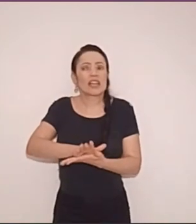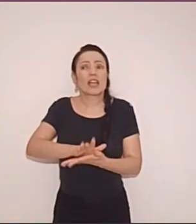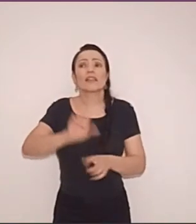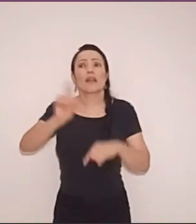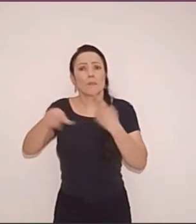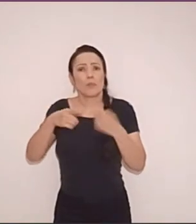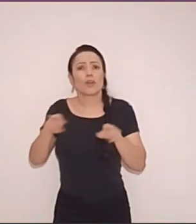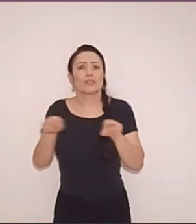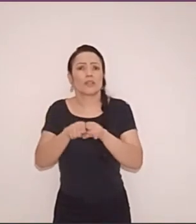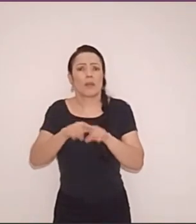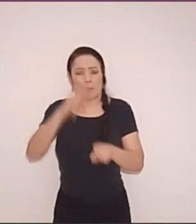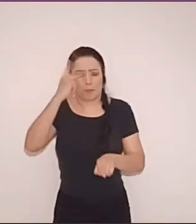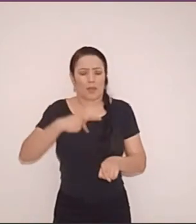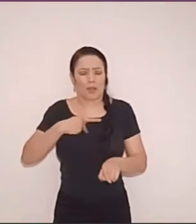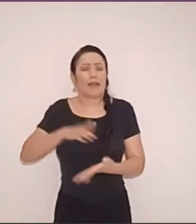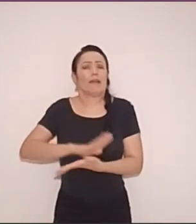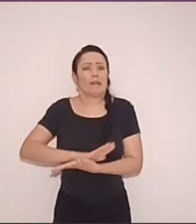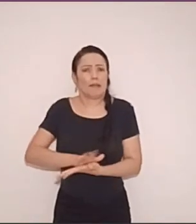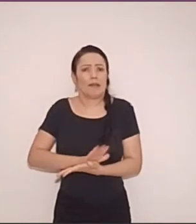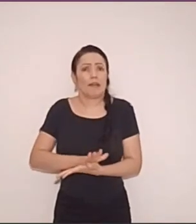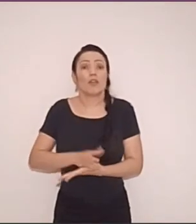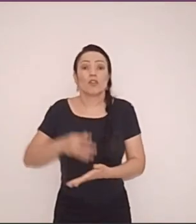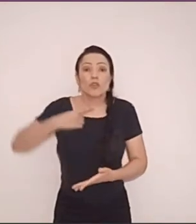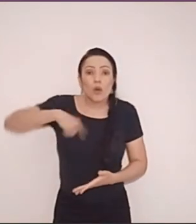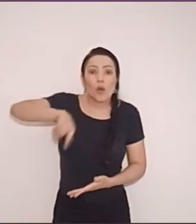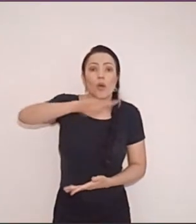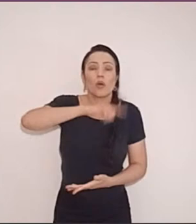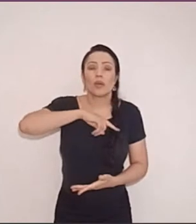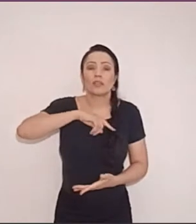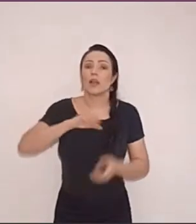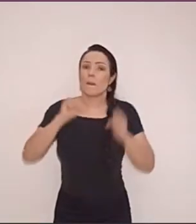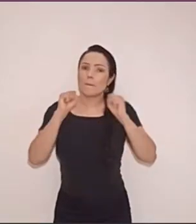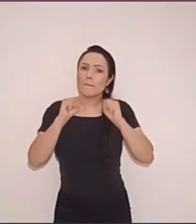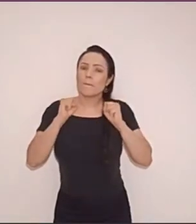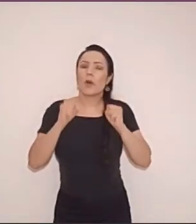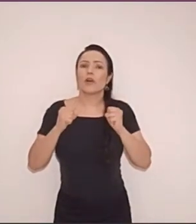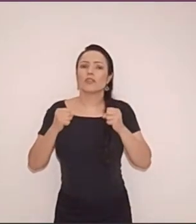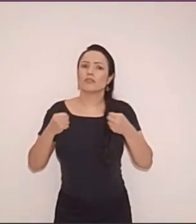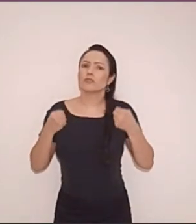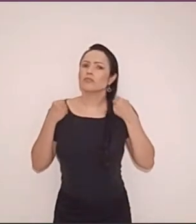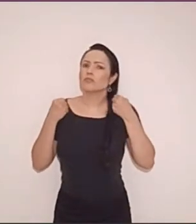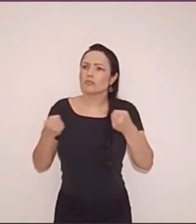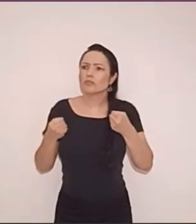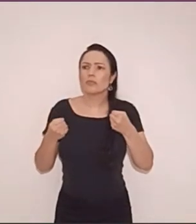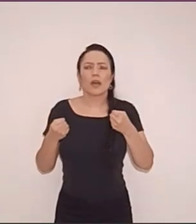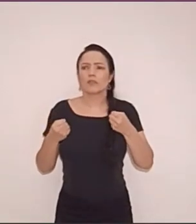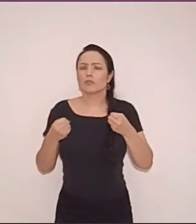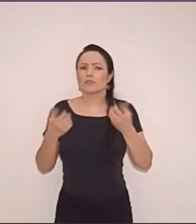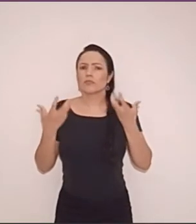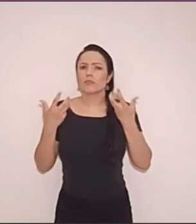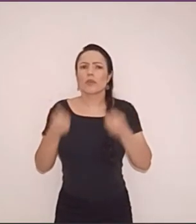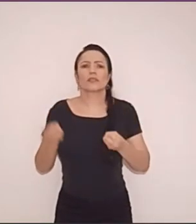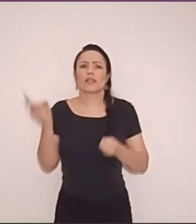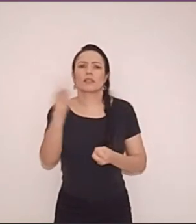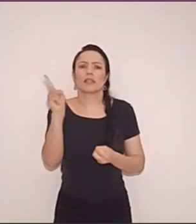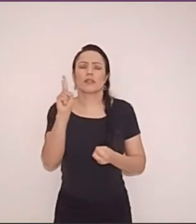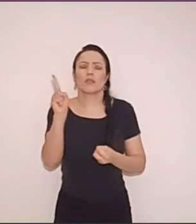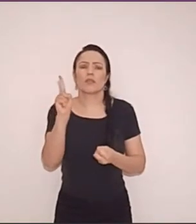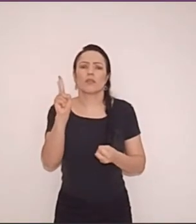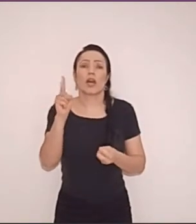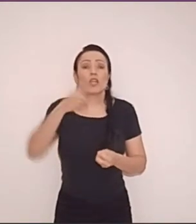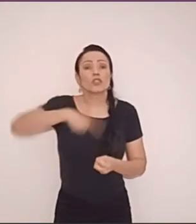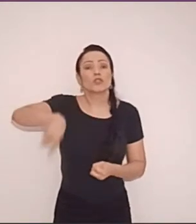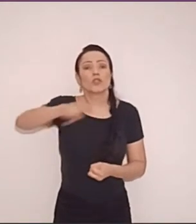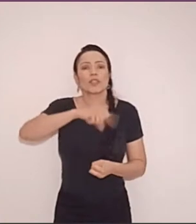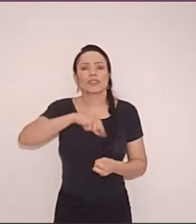auto-destruir mas nós são capazes de impedir que ele se auto destrua porque nós somos a favor